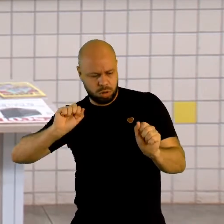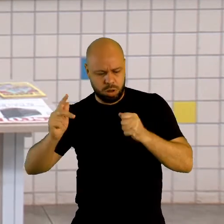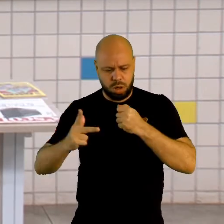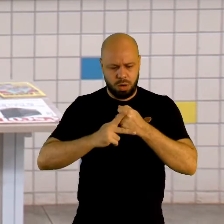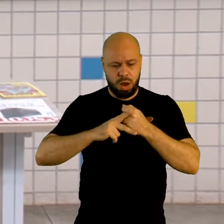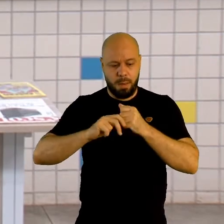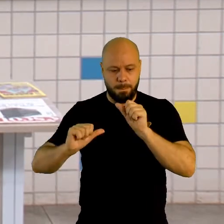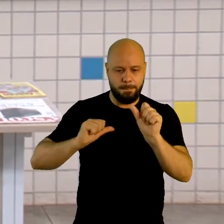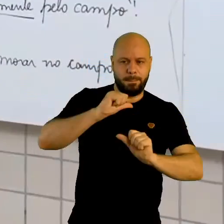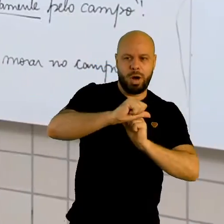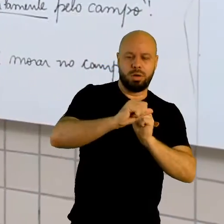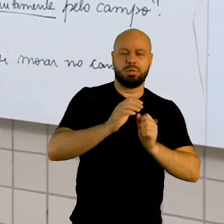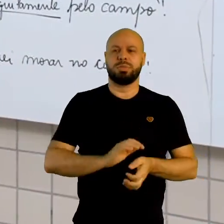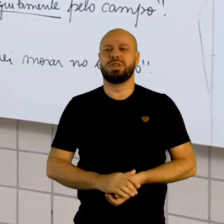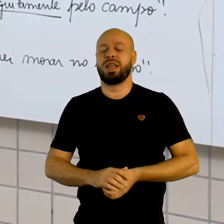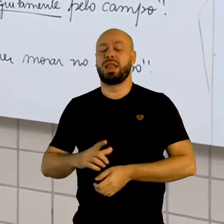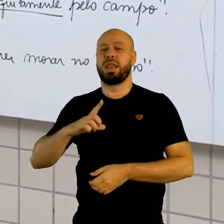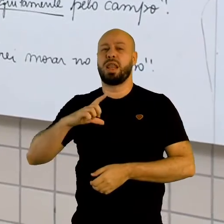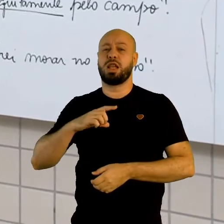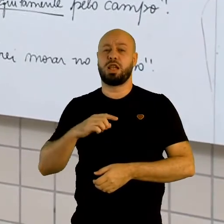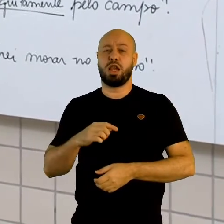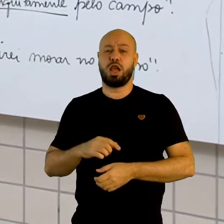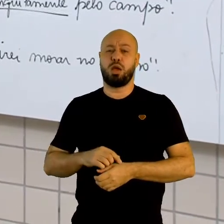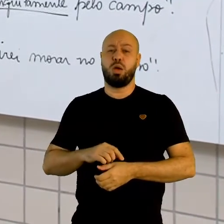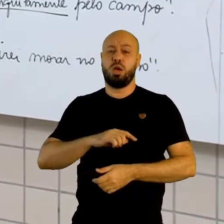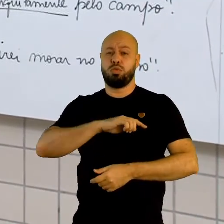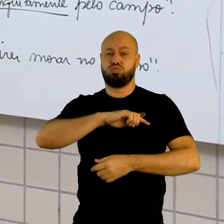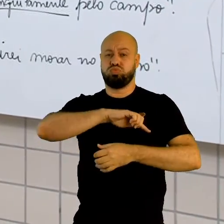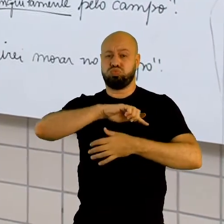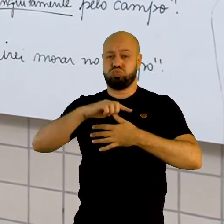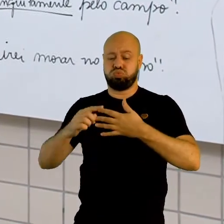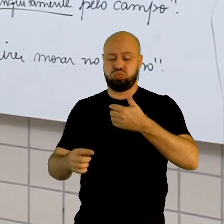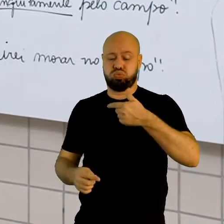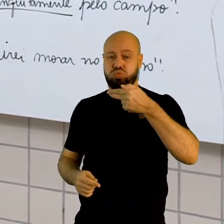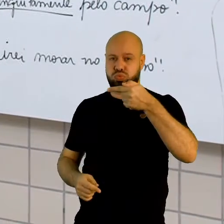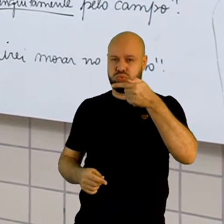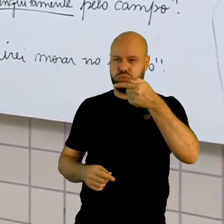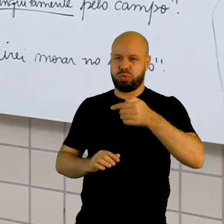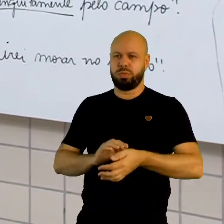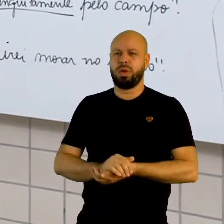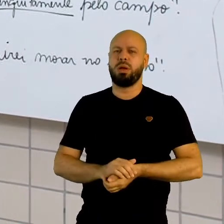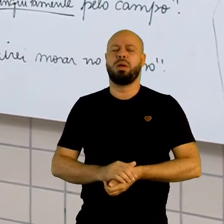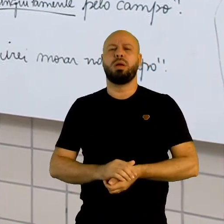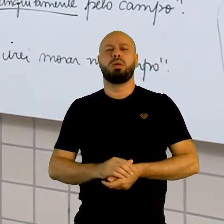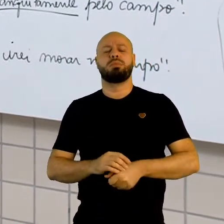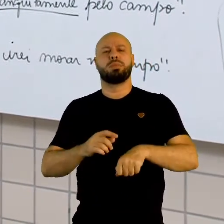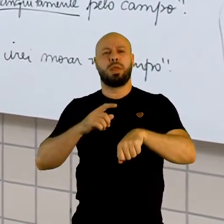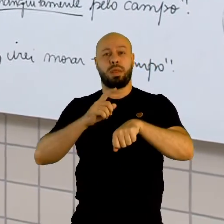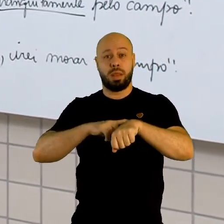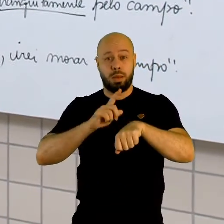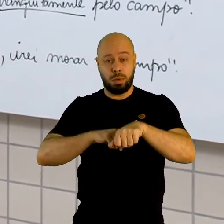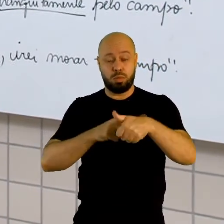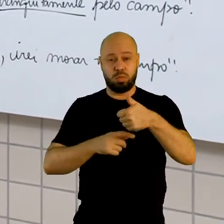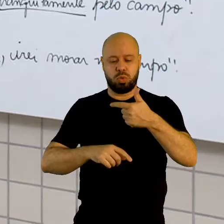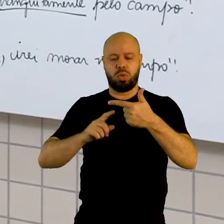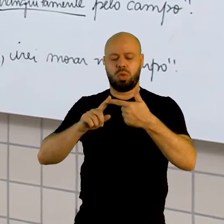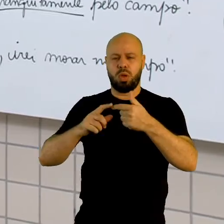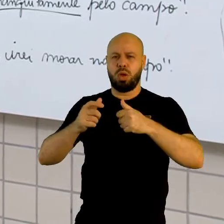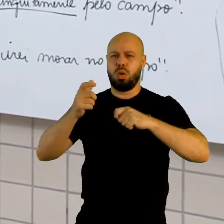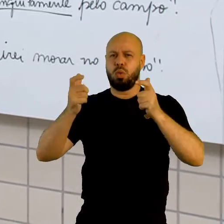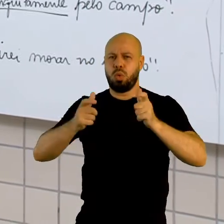conhecê-los? Nós temos lá advérbio de tempo, advérbio de lugar, advérbio